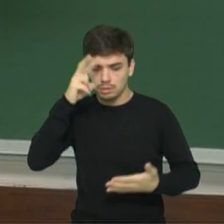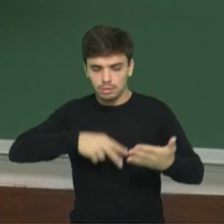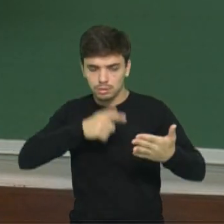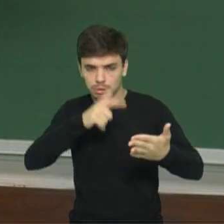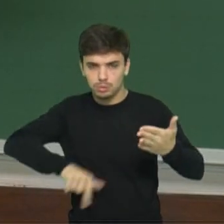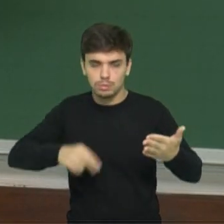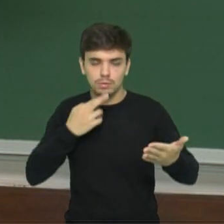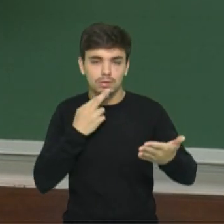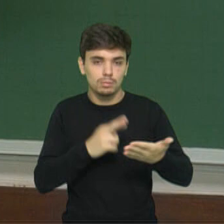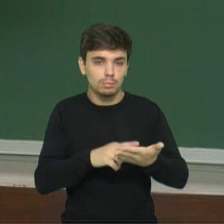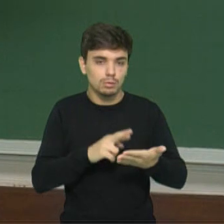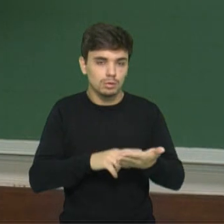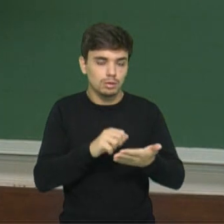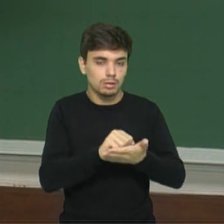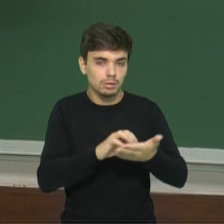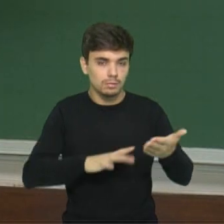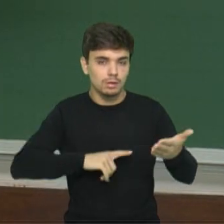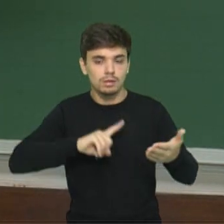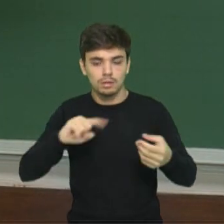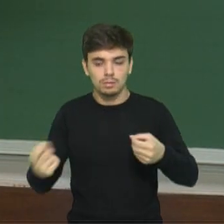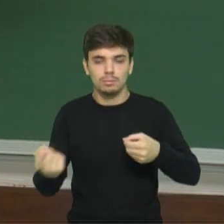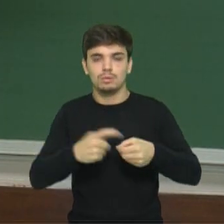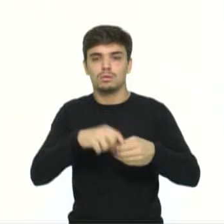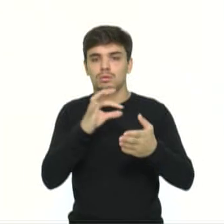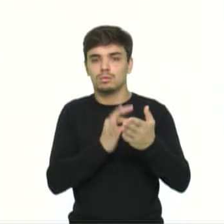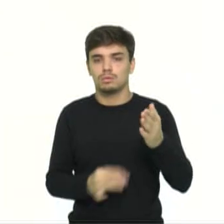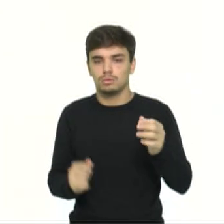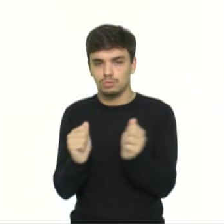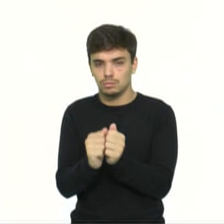essa questão, analise e no retorno a gente faz a correção.